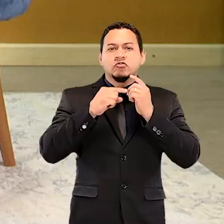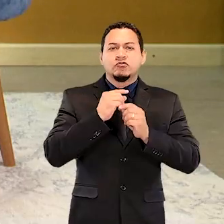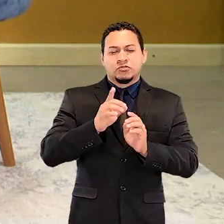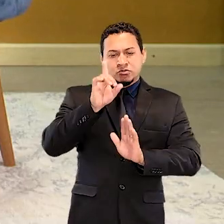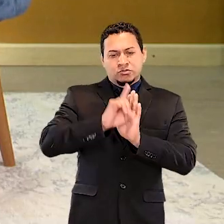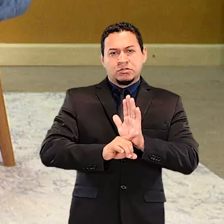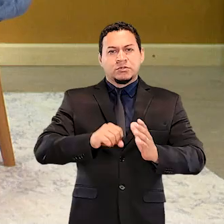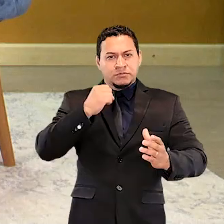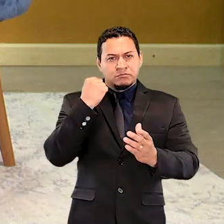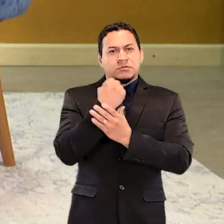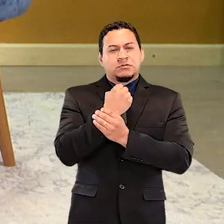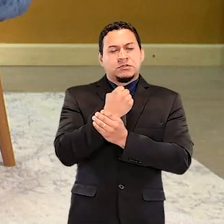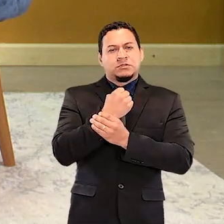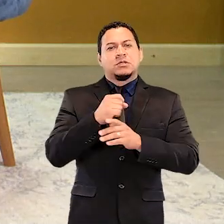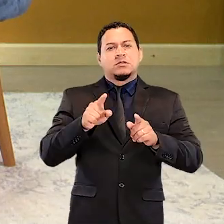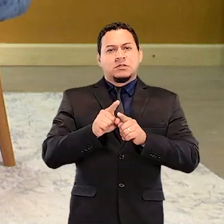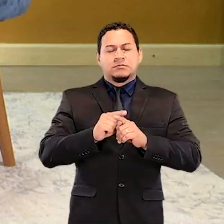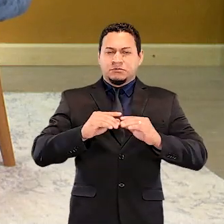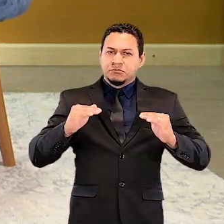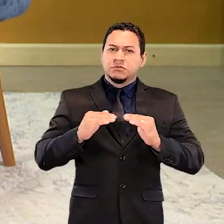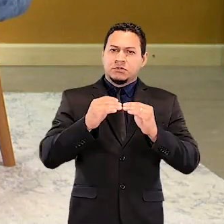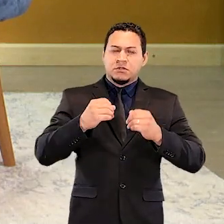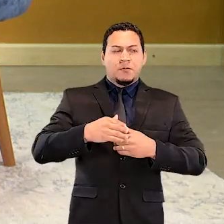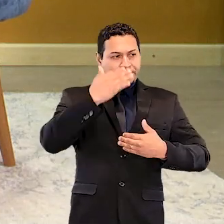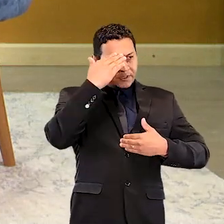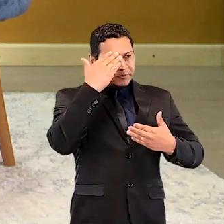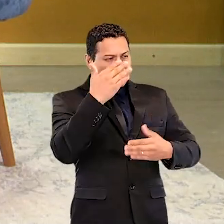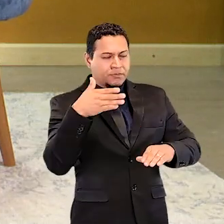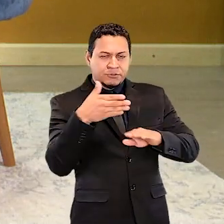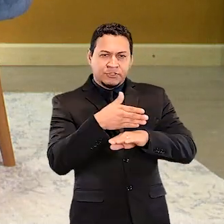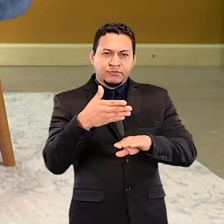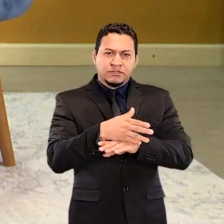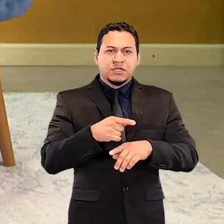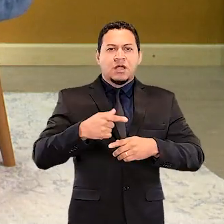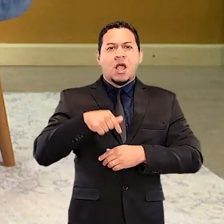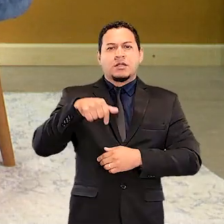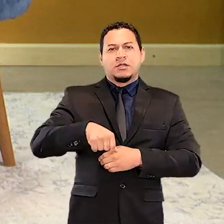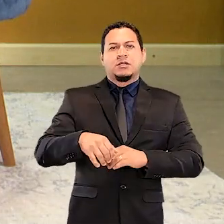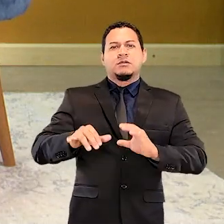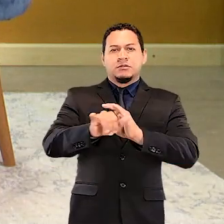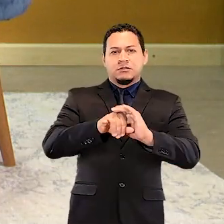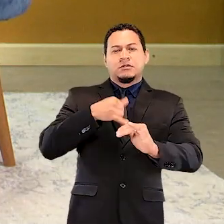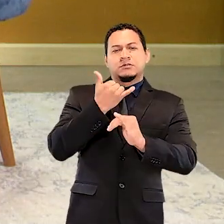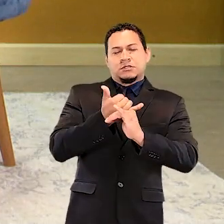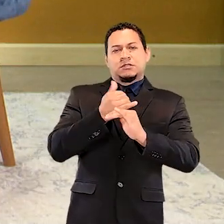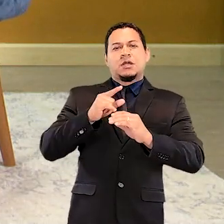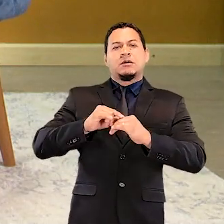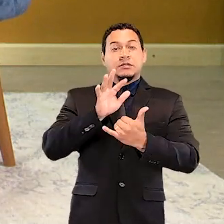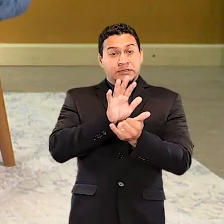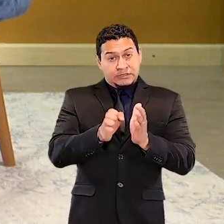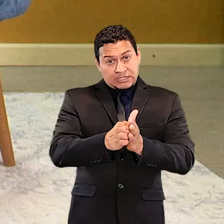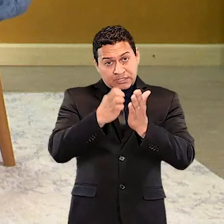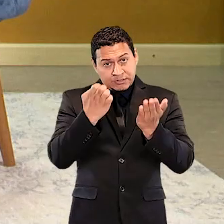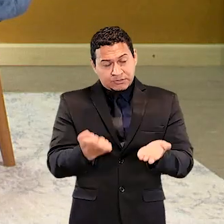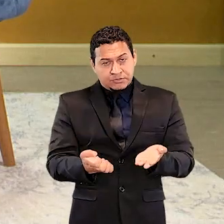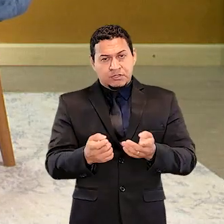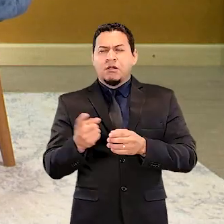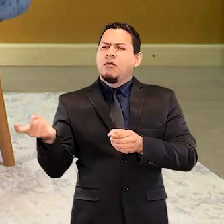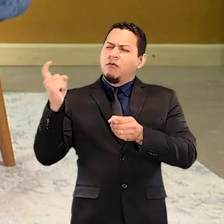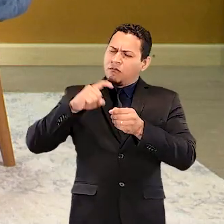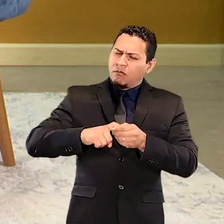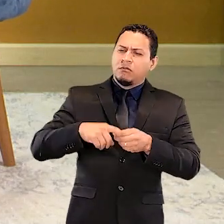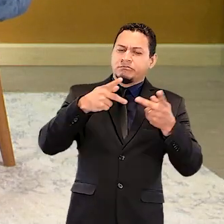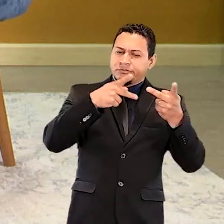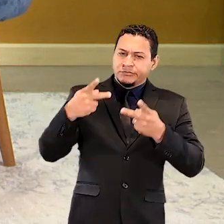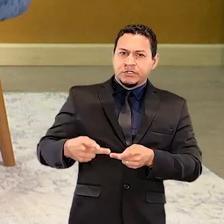seus direitos estão garantidos e estabelecidos. Não é? Muito obrigada pela sua participação aqui no nosso canal na EJU. Espero que volte mais vezes ao estado de